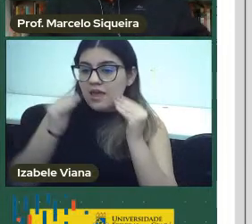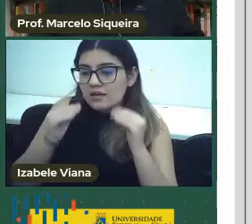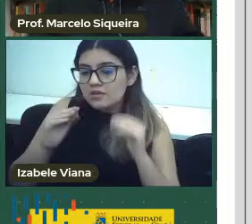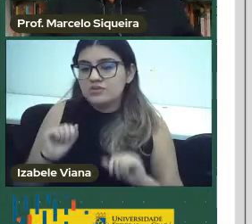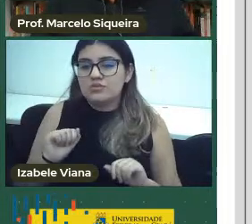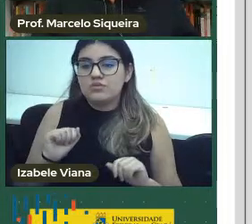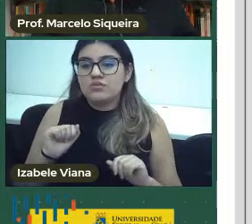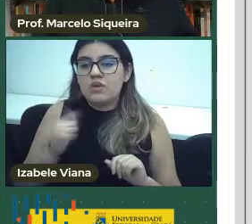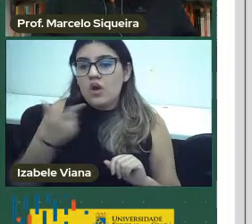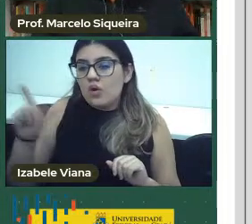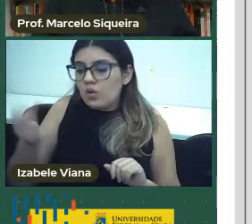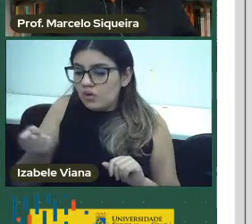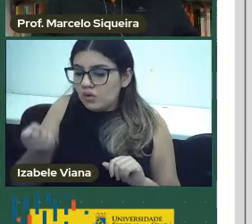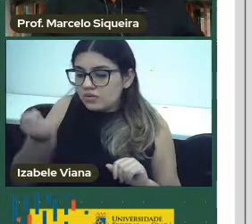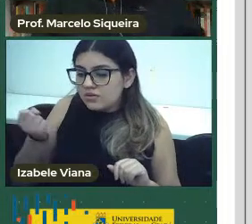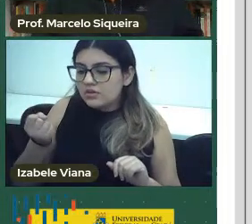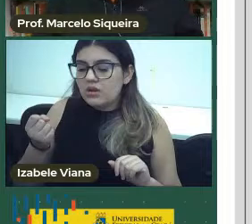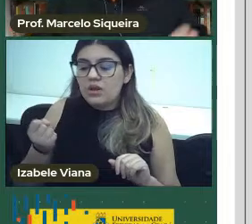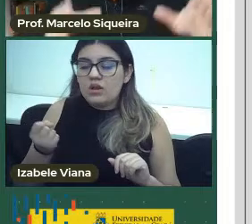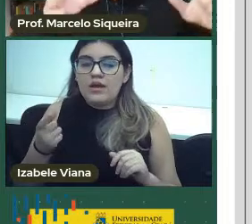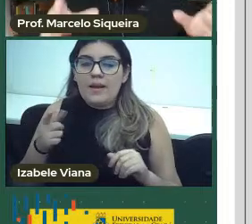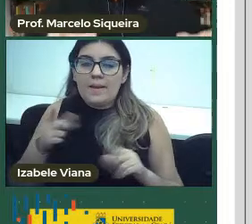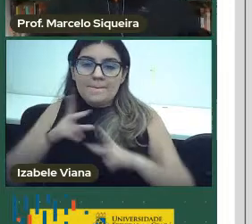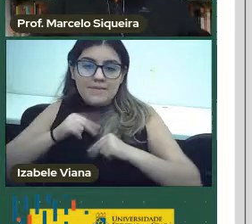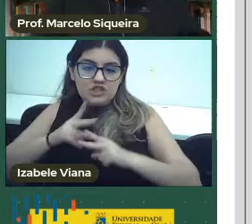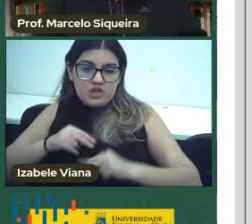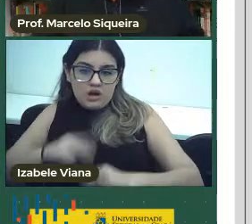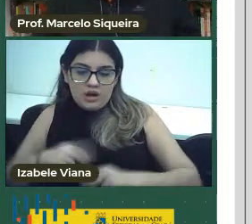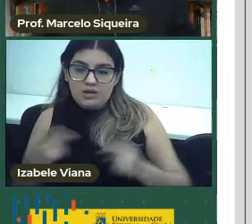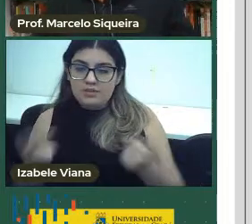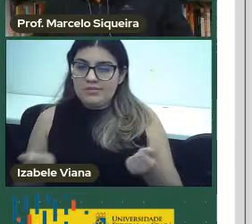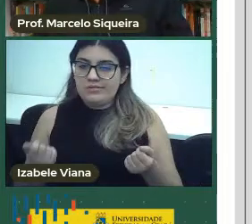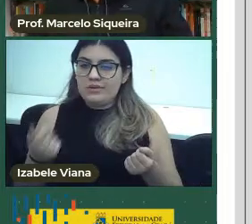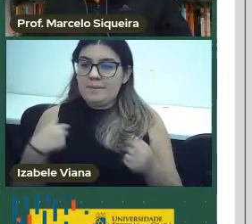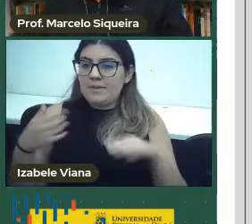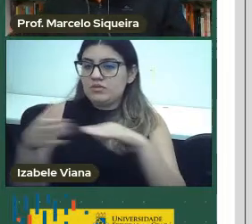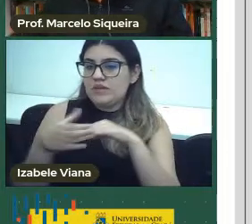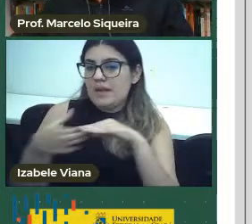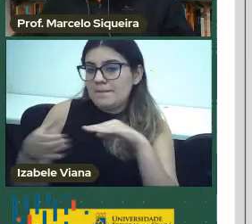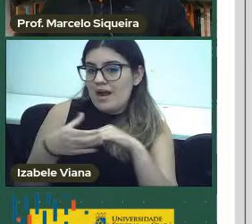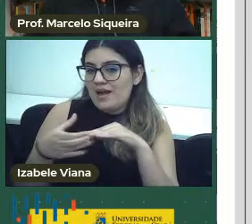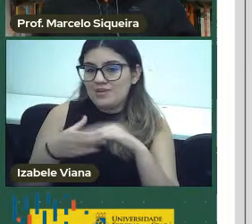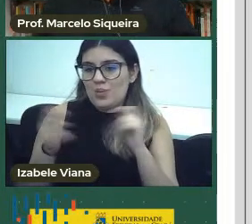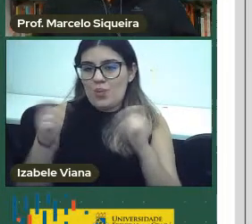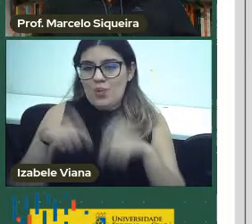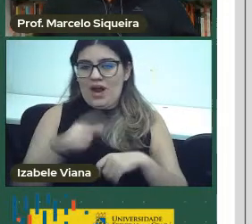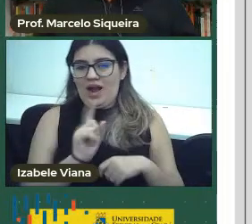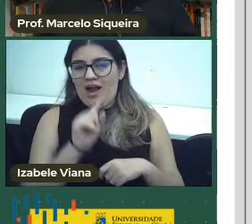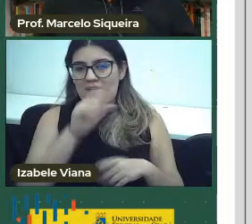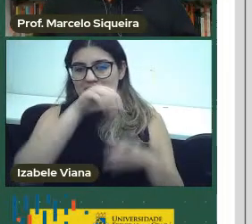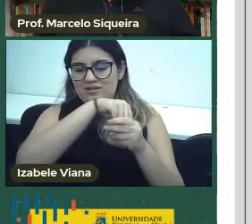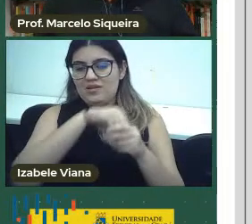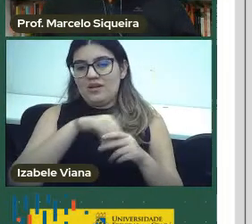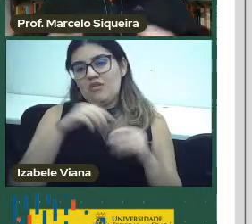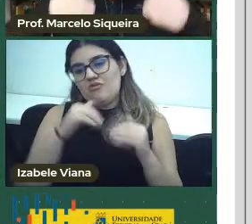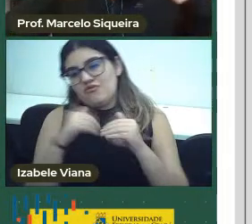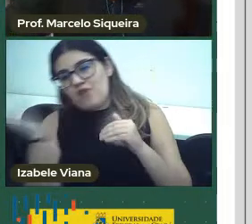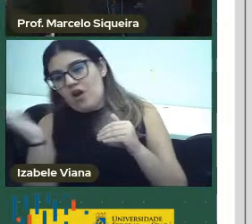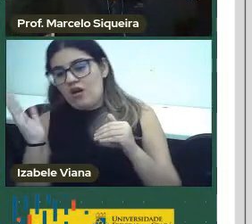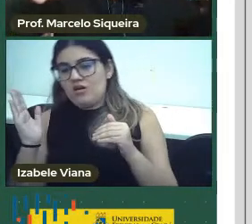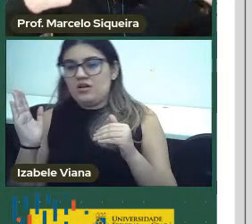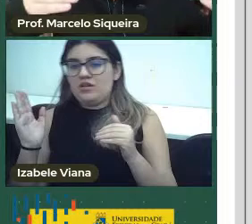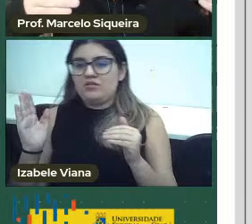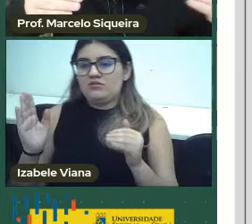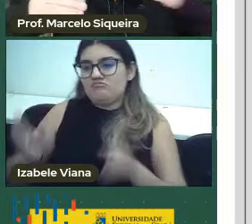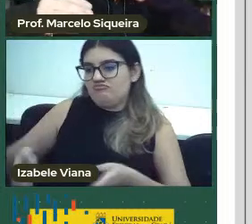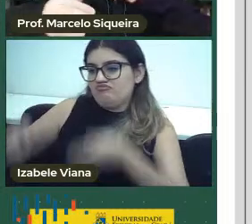é pijama. Né? Os meus sapatos não cabem no armário, ficam do lado de fora numa outra estantezinha. Na parte